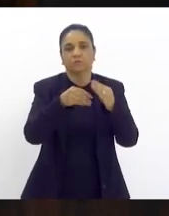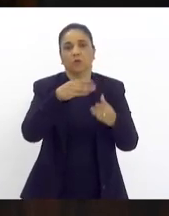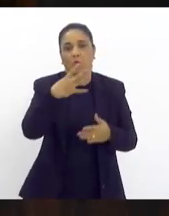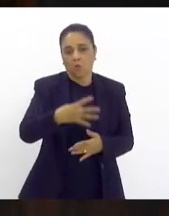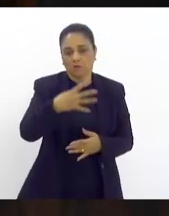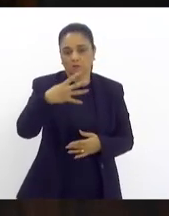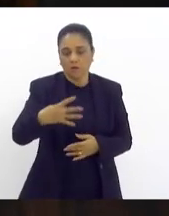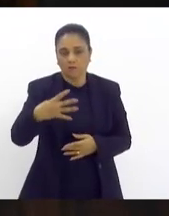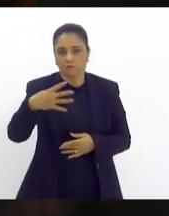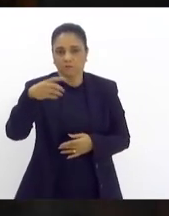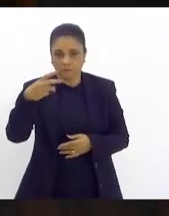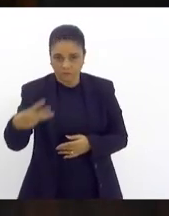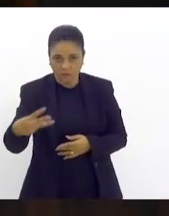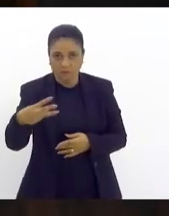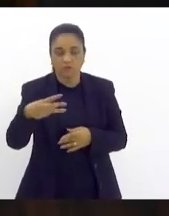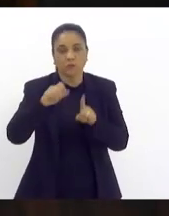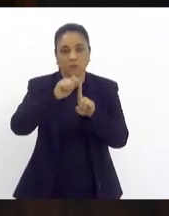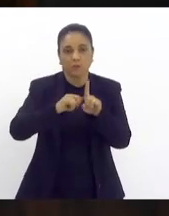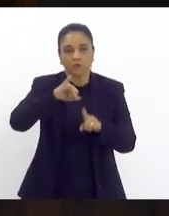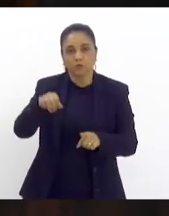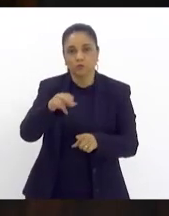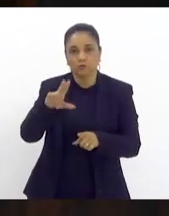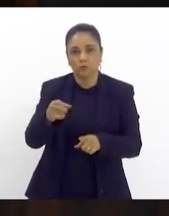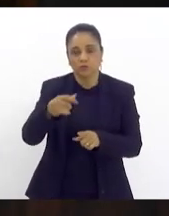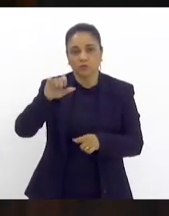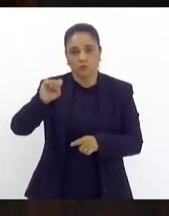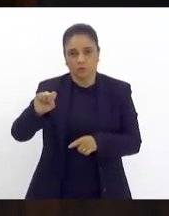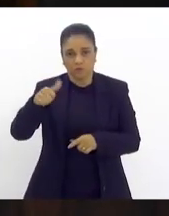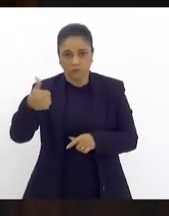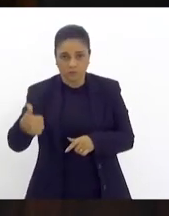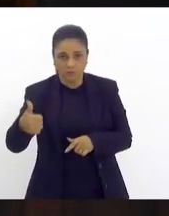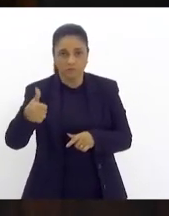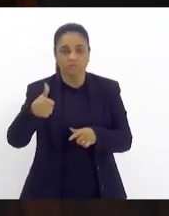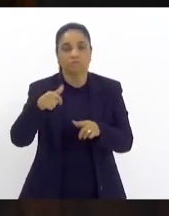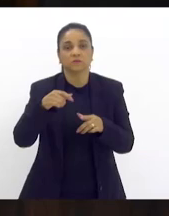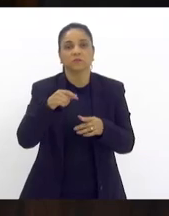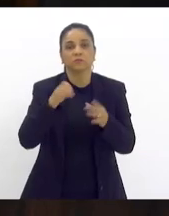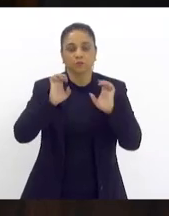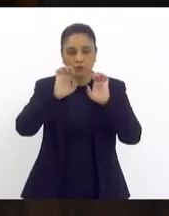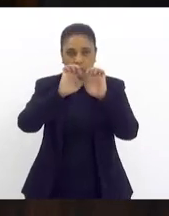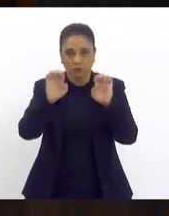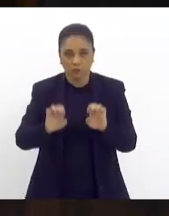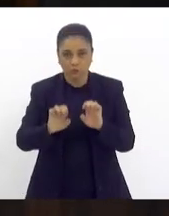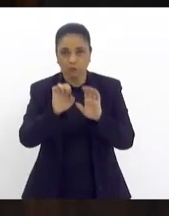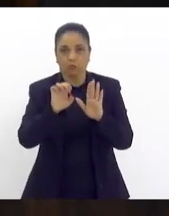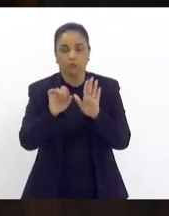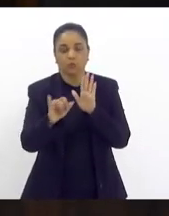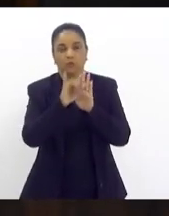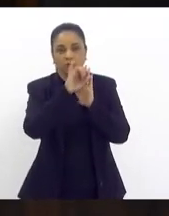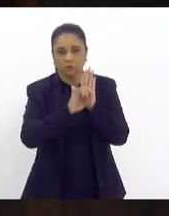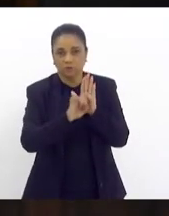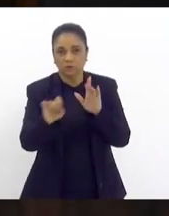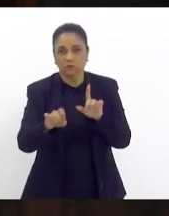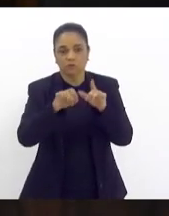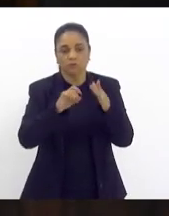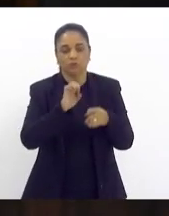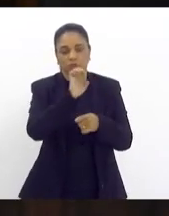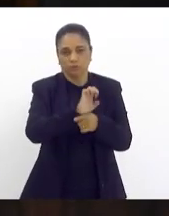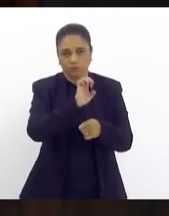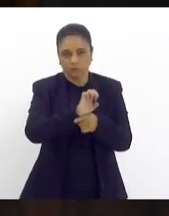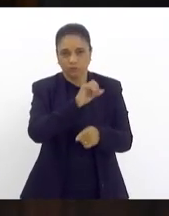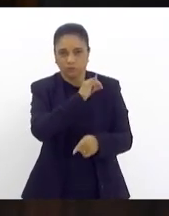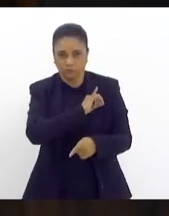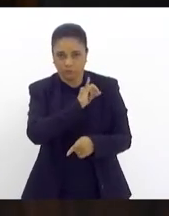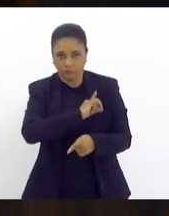443 de primeiro de julho de 1981 que dispõe sobre Estatuto dos policiais militares do Estado do Rio de Janeiro e da outros providências